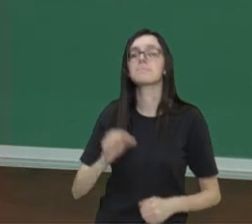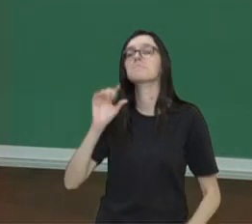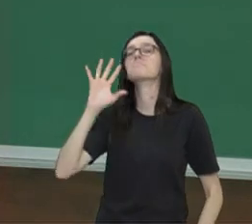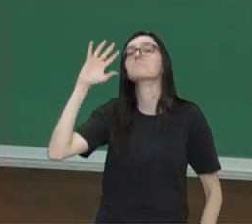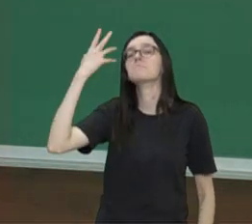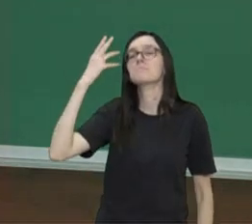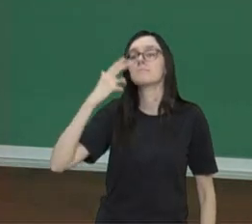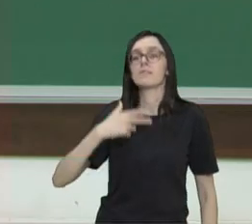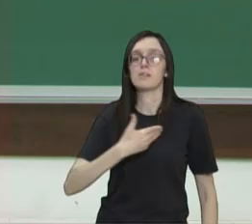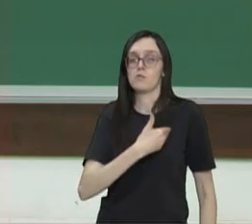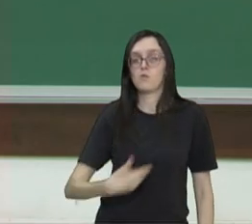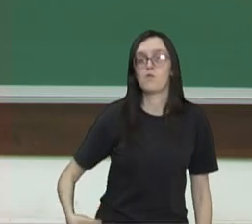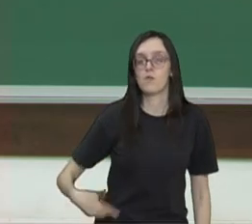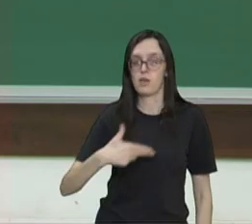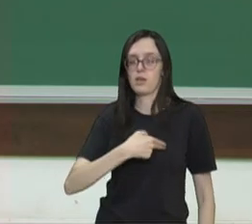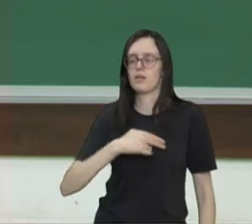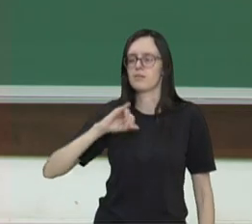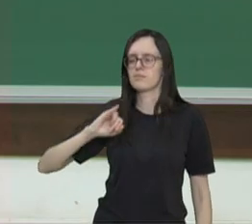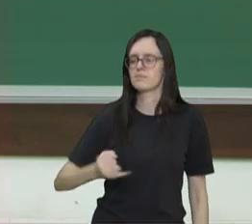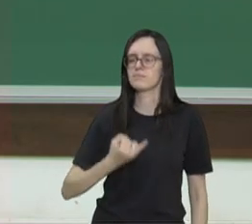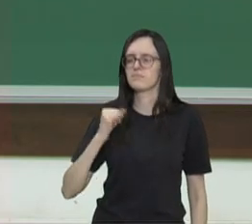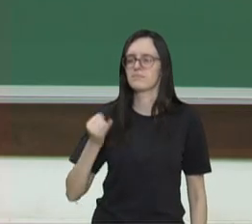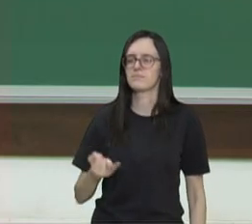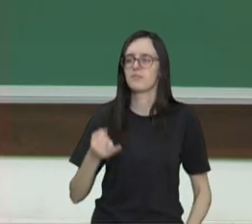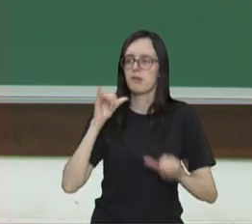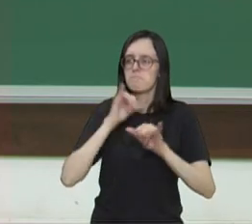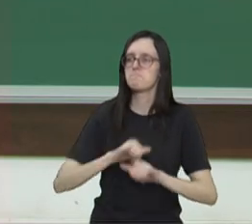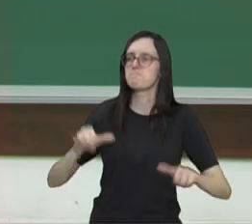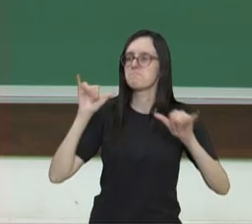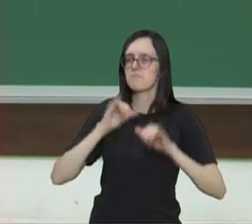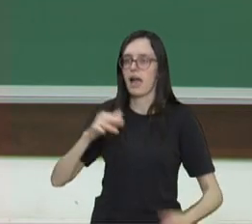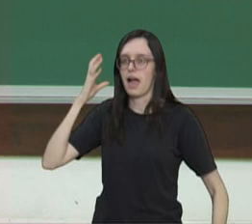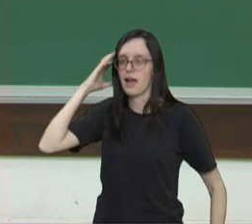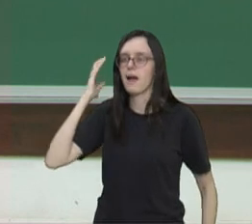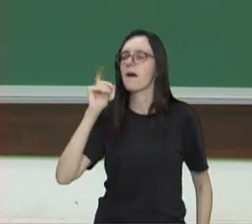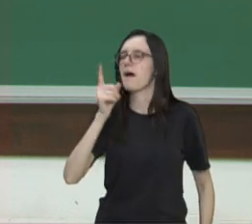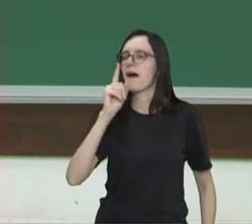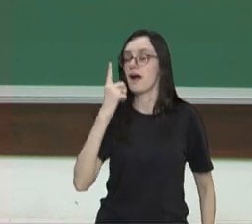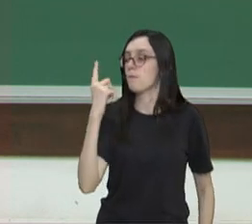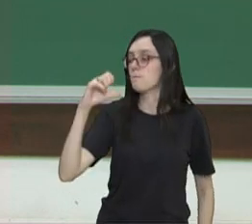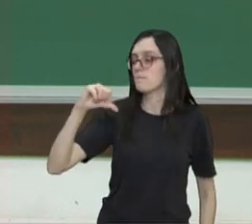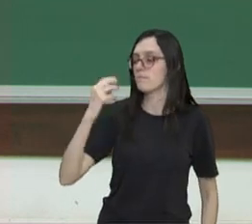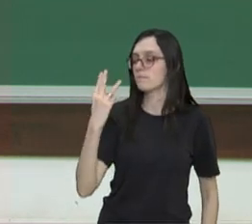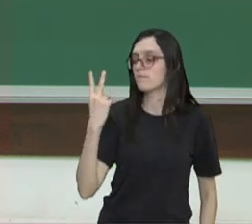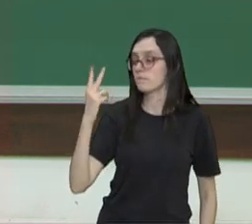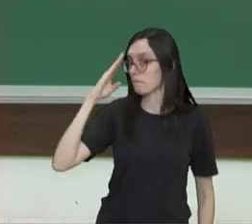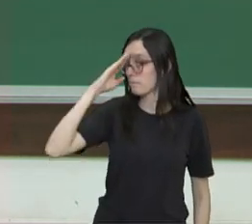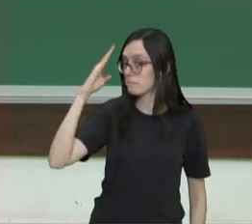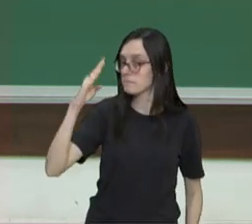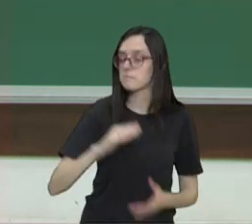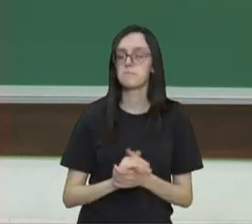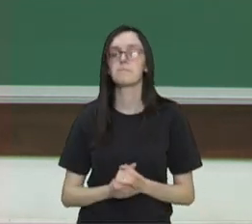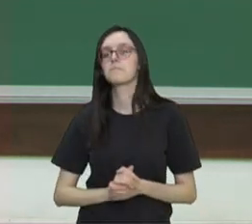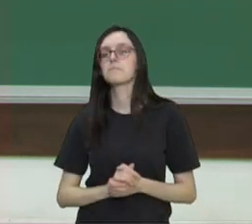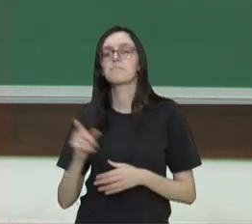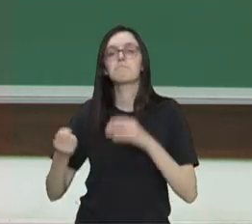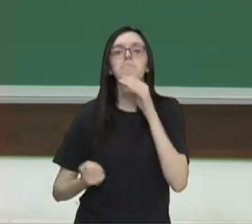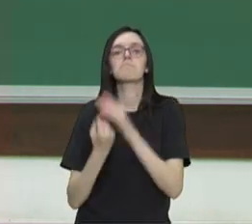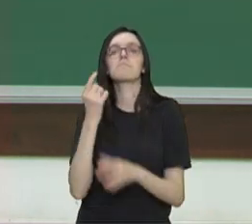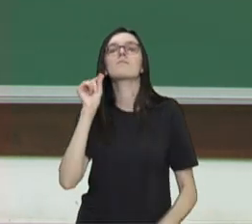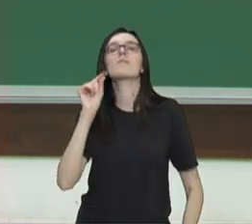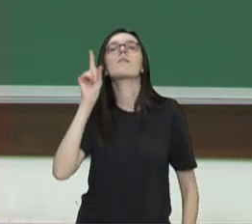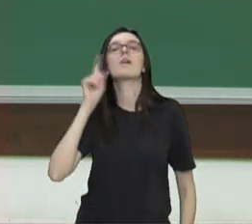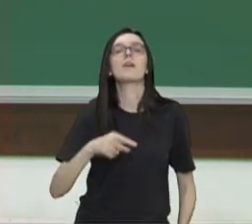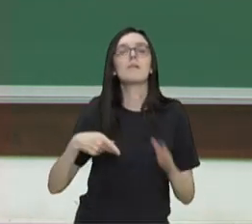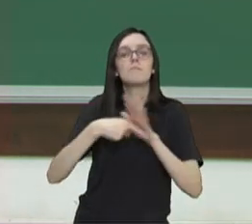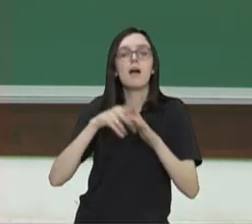Getúlio Vargas se aproveitou muito do sucesso do rádio, a partir ali de 32 principalmente, e criou o programa